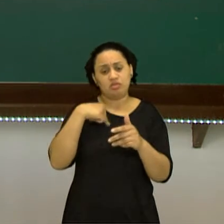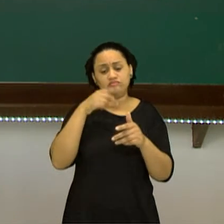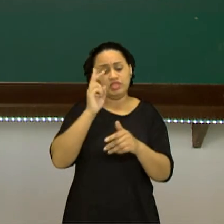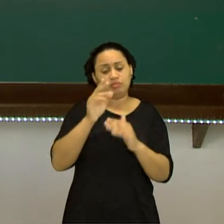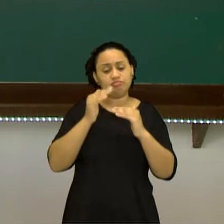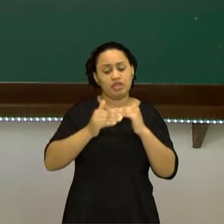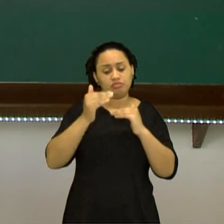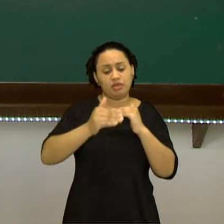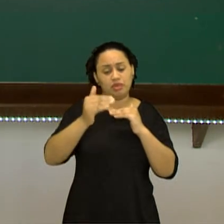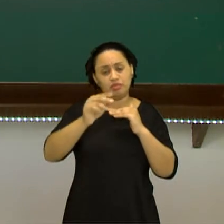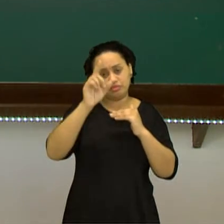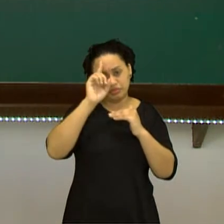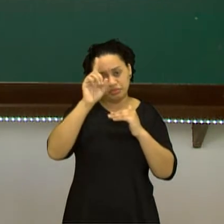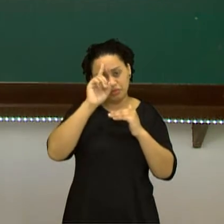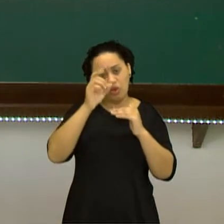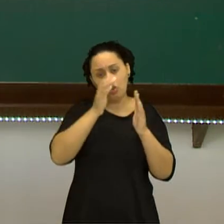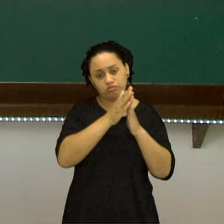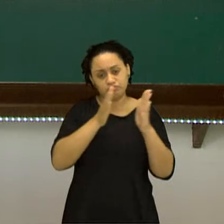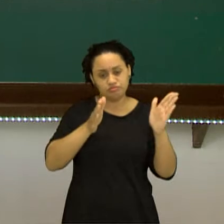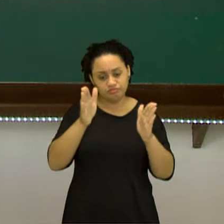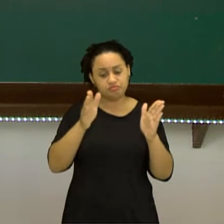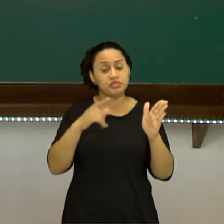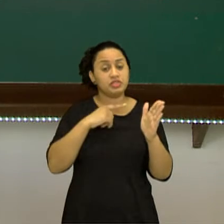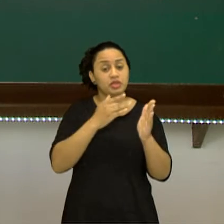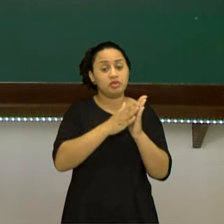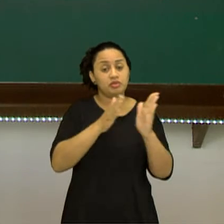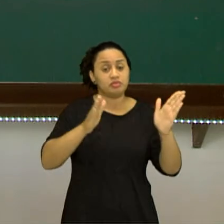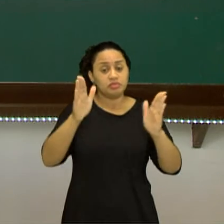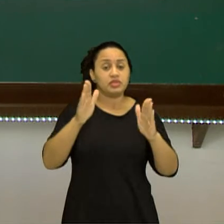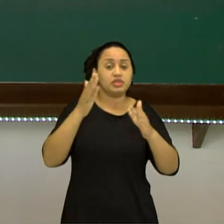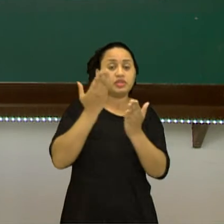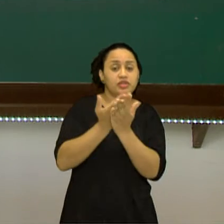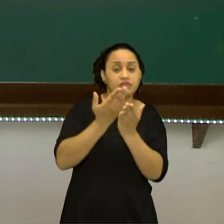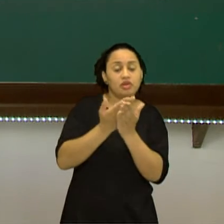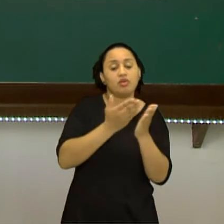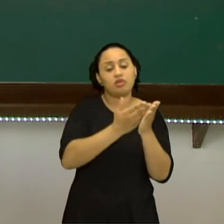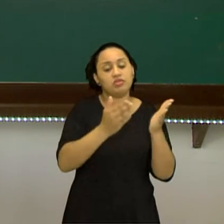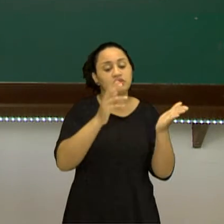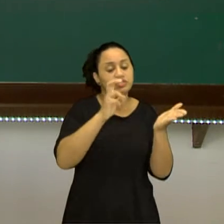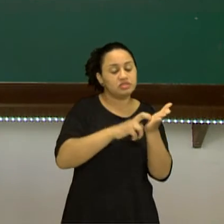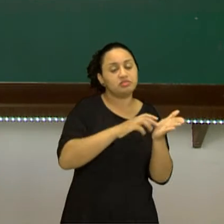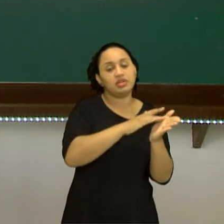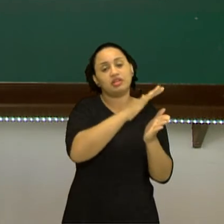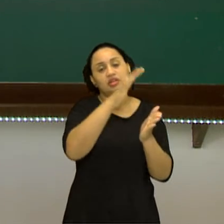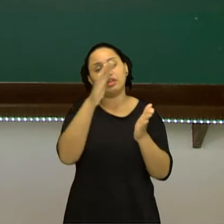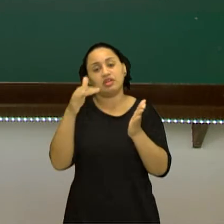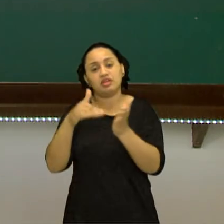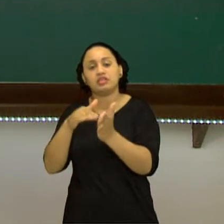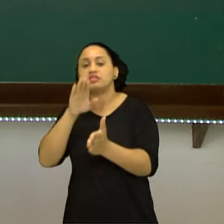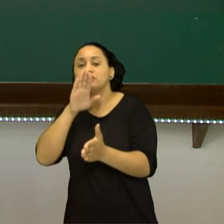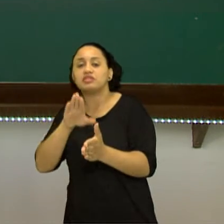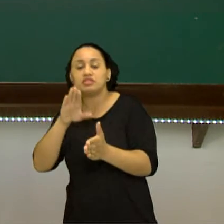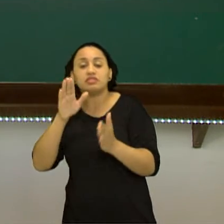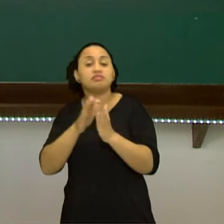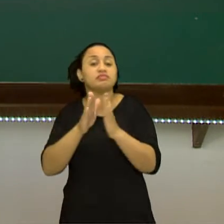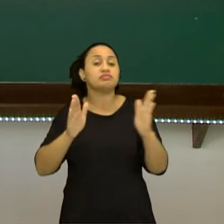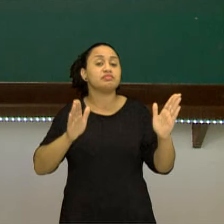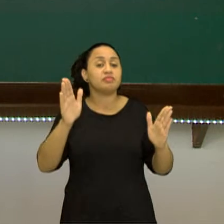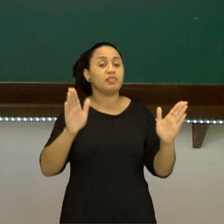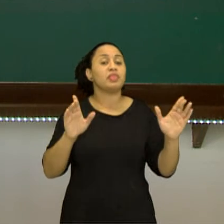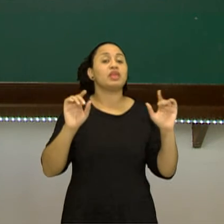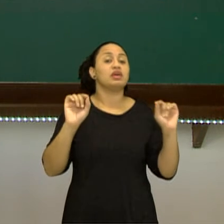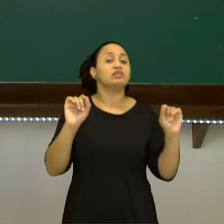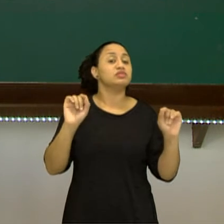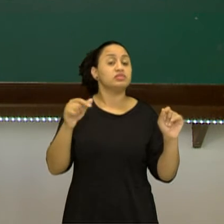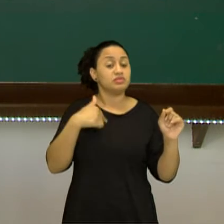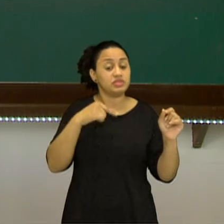né? Você tem ali o teu período de aula, né? Então, começa ali no período da manhã e se estende até a tarde. Isso é uma tarefa que você